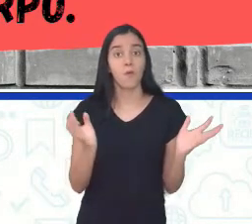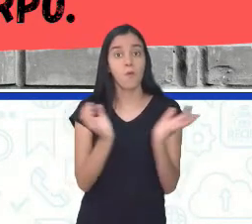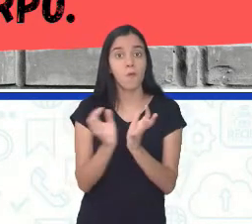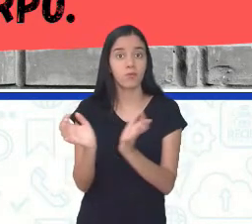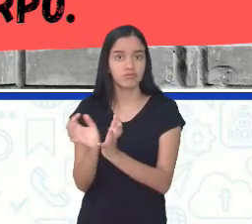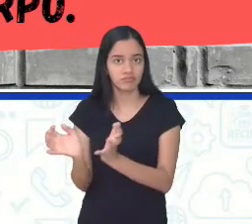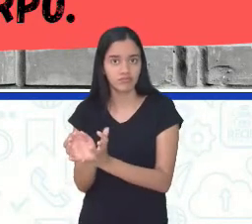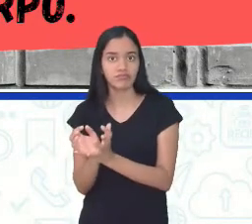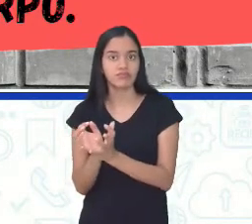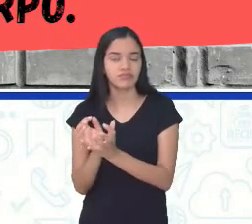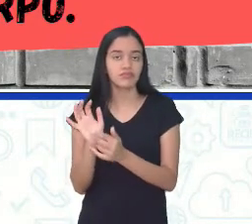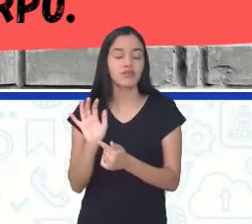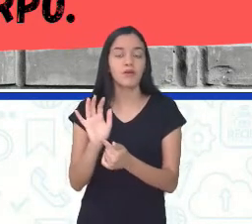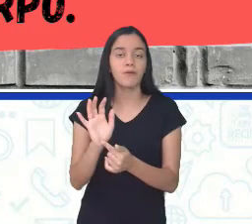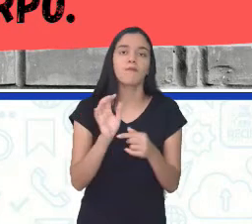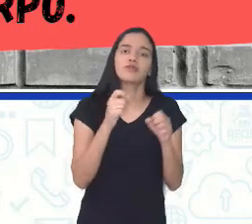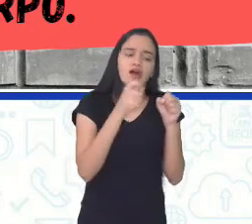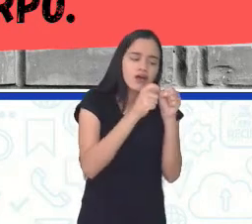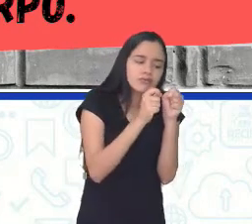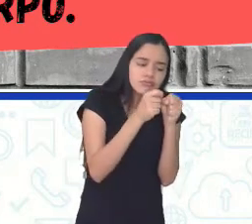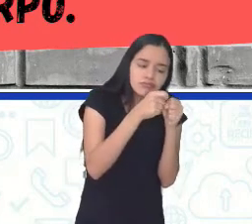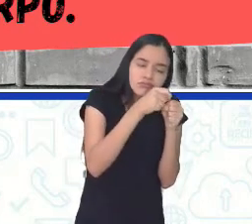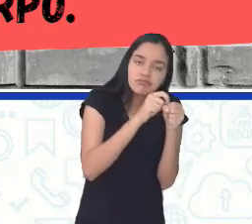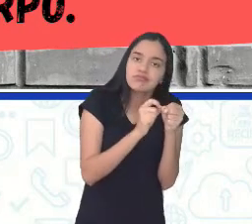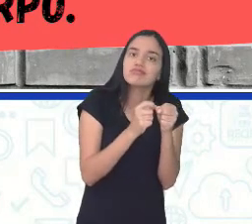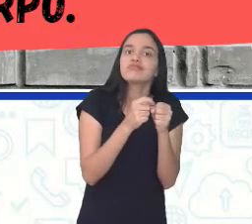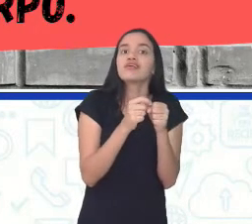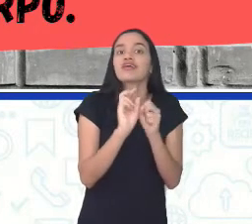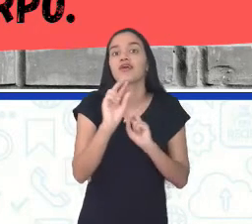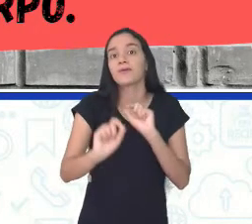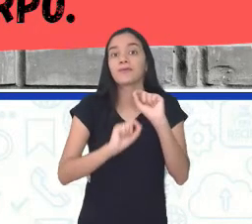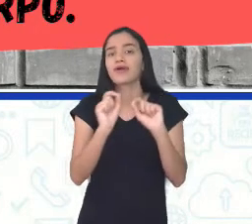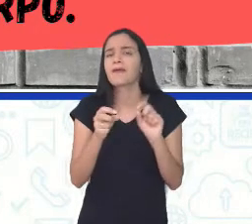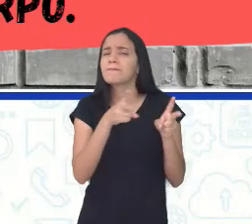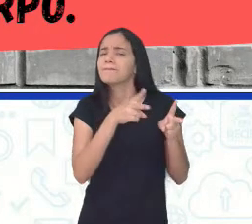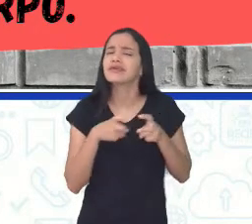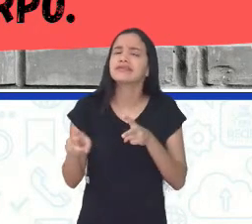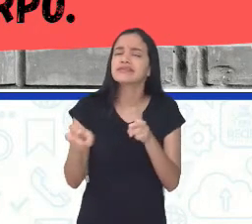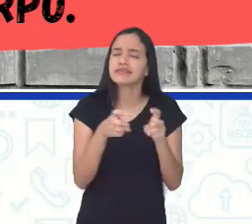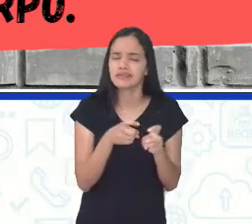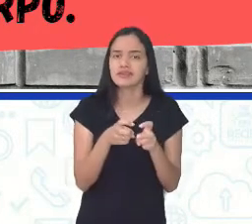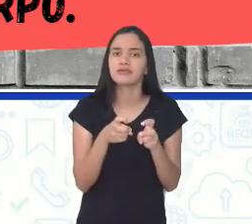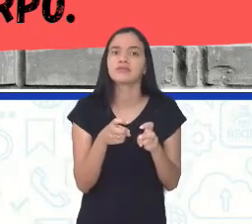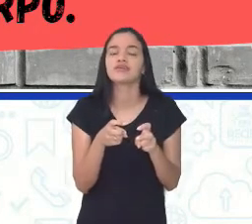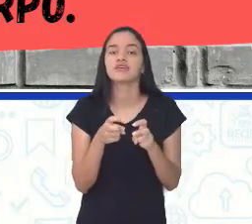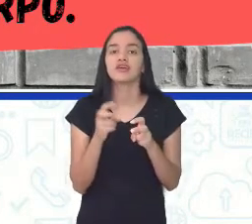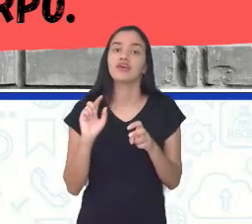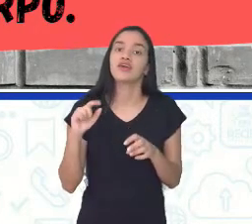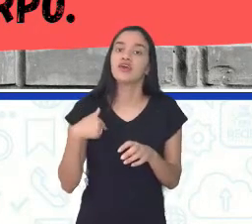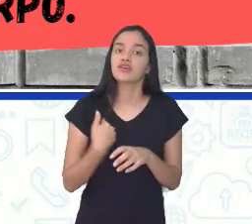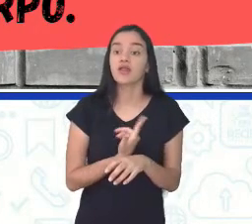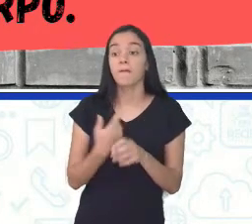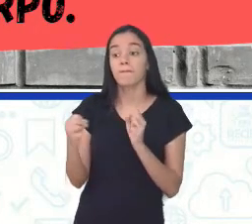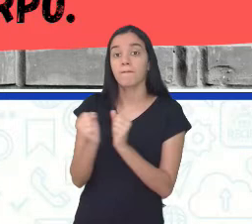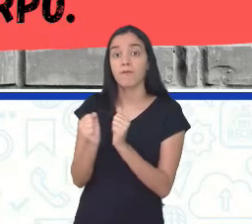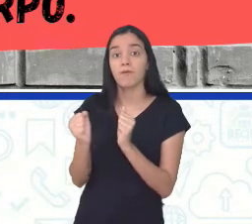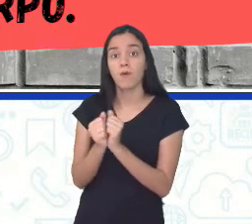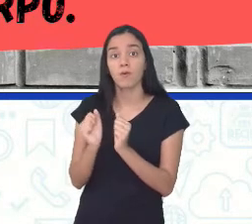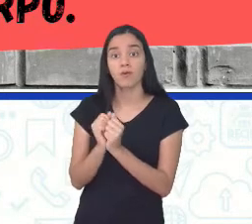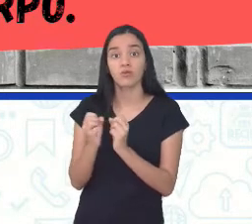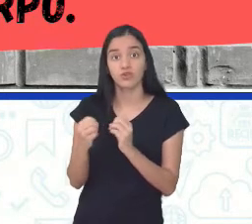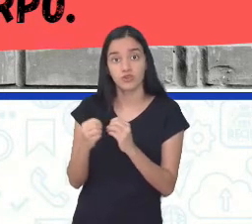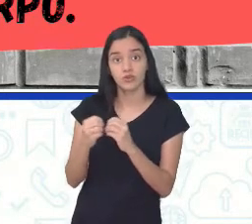E esse conjunto tem células especiais que são capazes de perceber o que está à nossa volta. E ela conta aí com